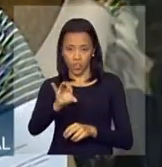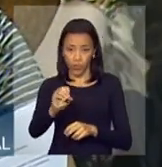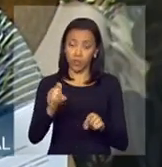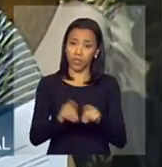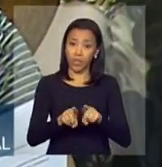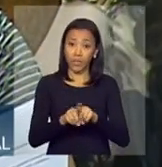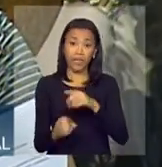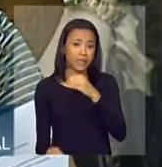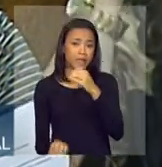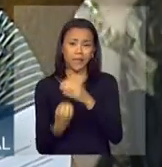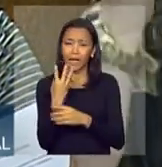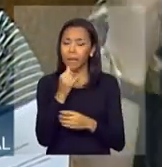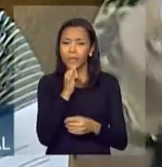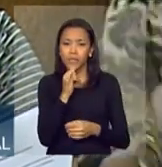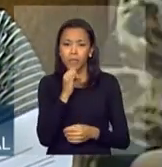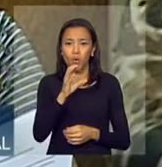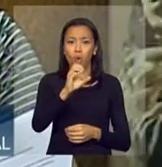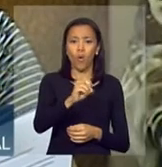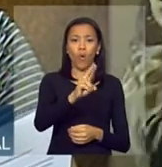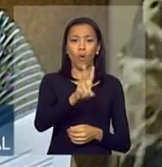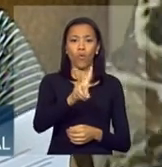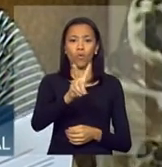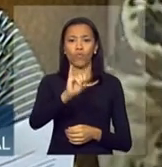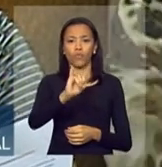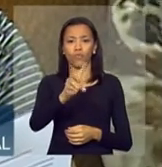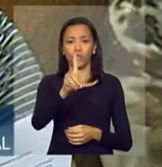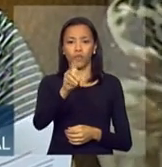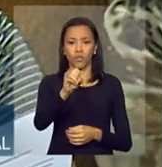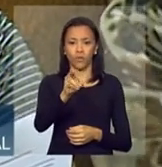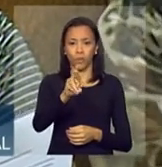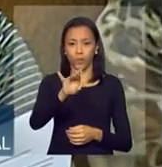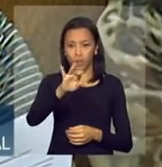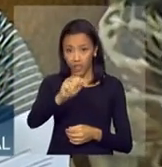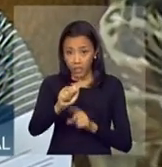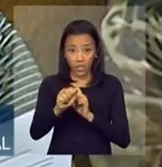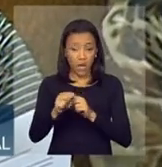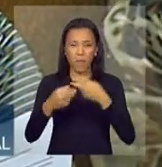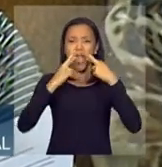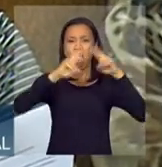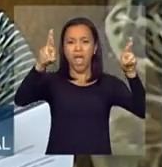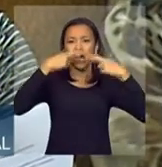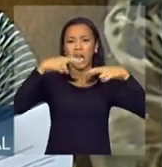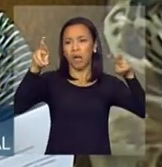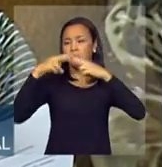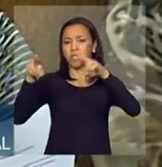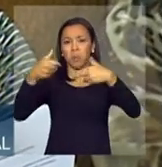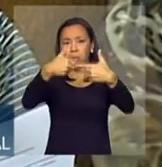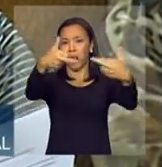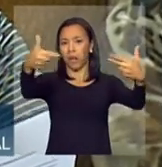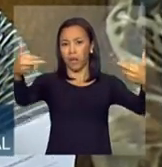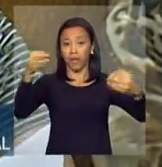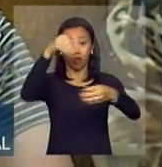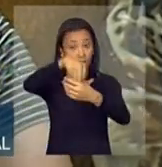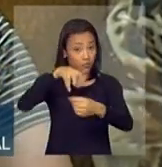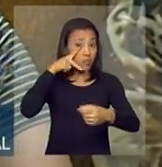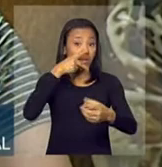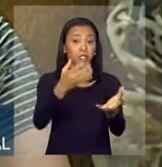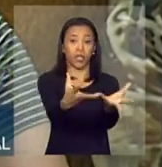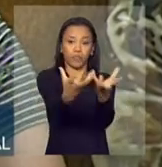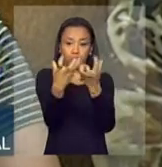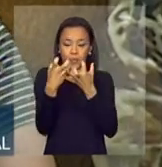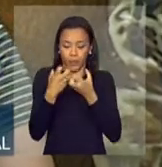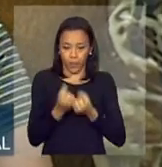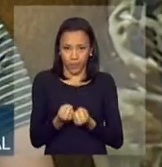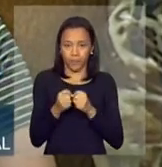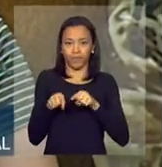escuta, tipo uma ouvidoria, para as demandas de exigibilidade dos sujeitos de direitos dentro de cada política pública.